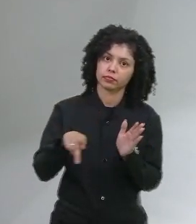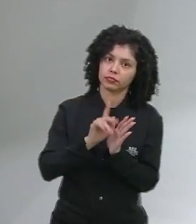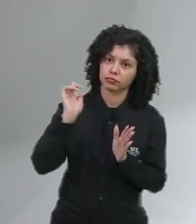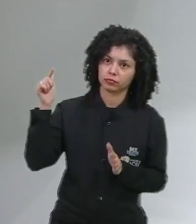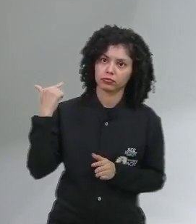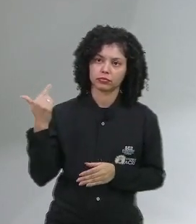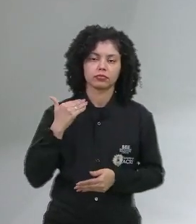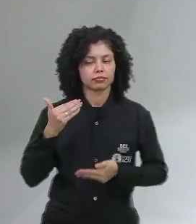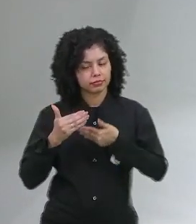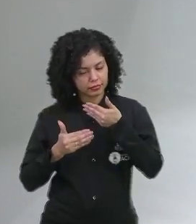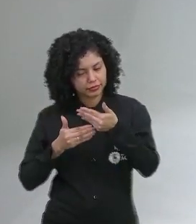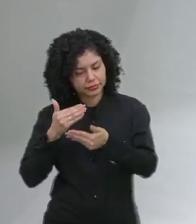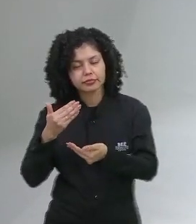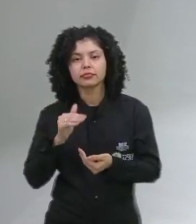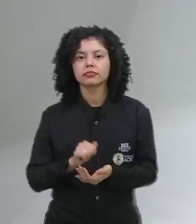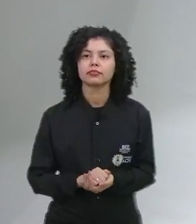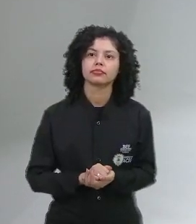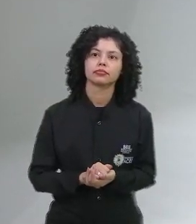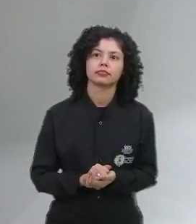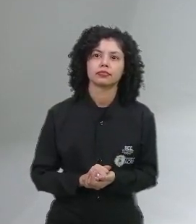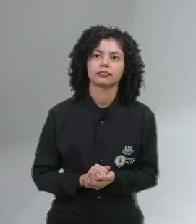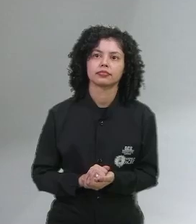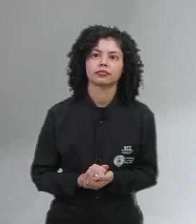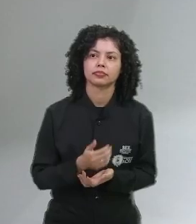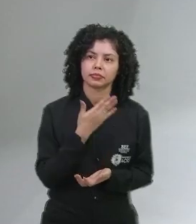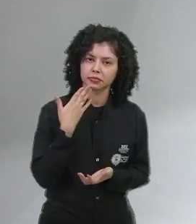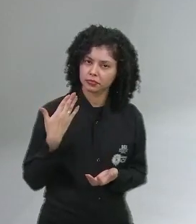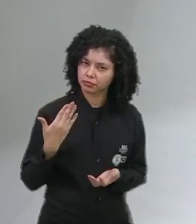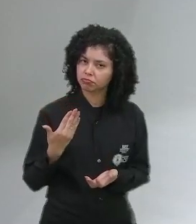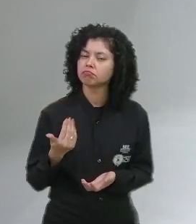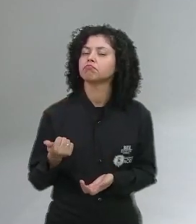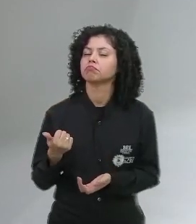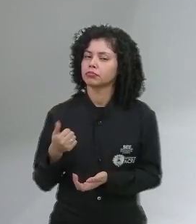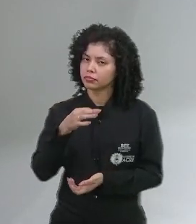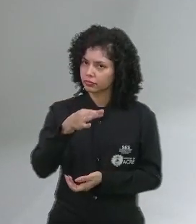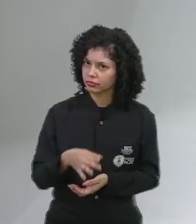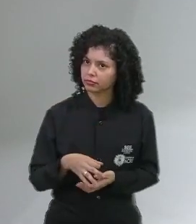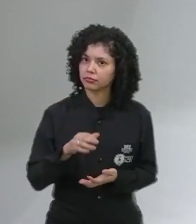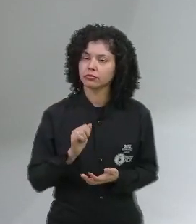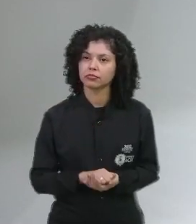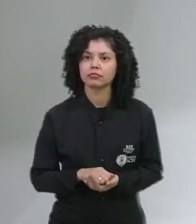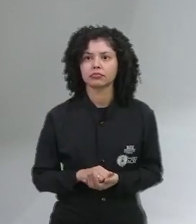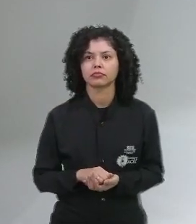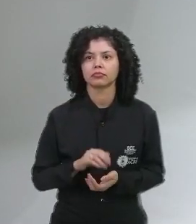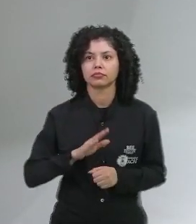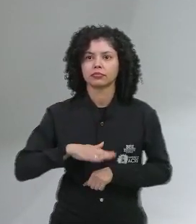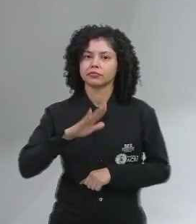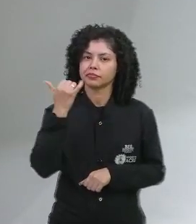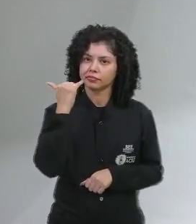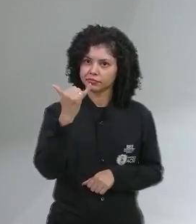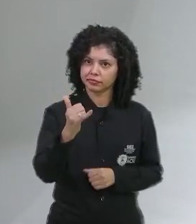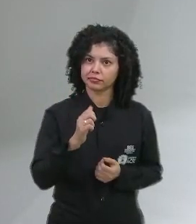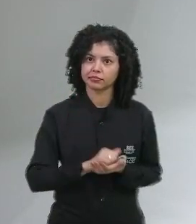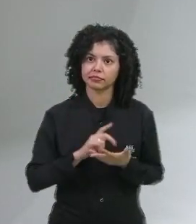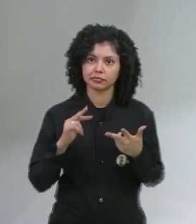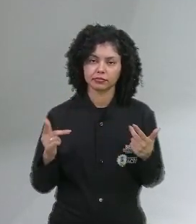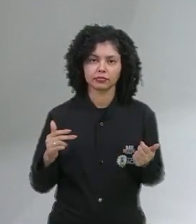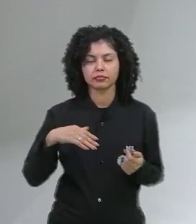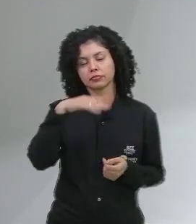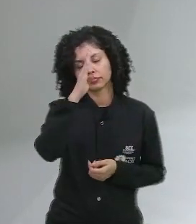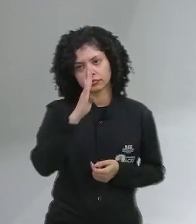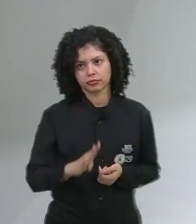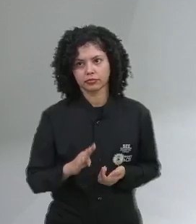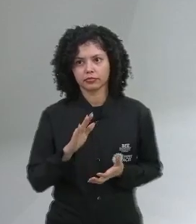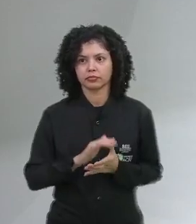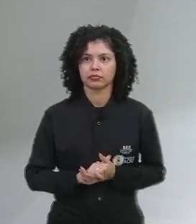está caminhando para um rumo mais certinho, principalmente agora com a eletrificação das coisas no mercado